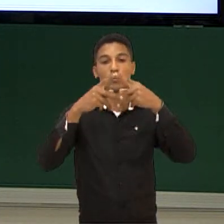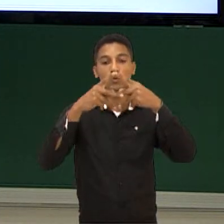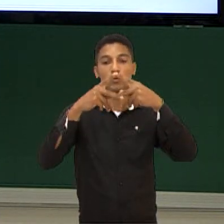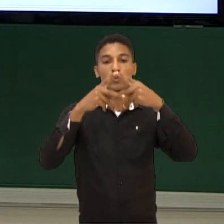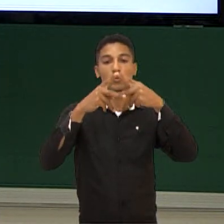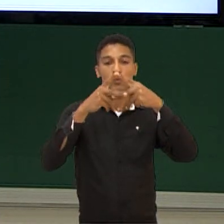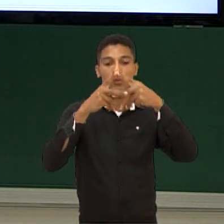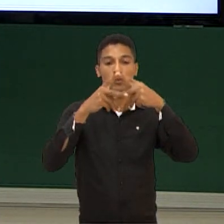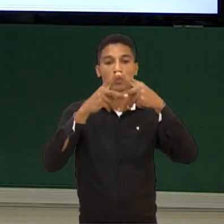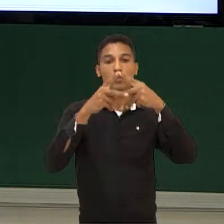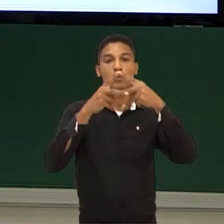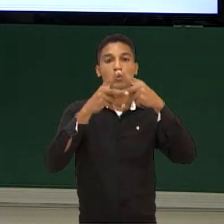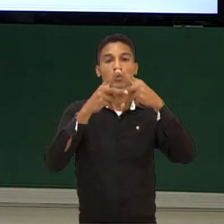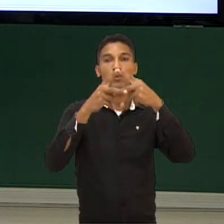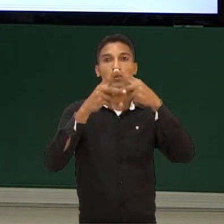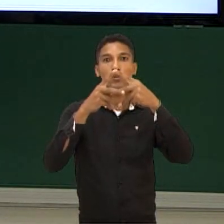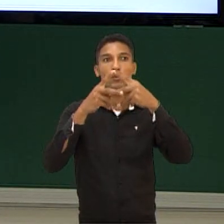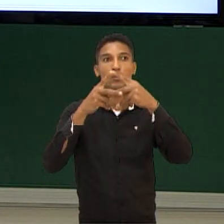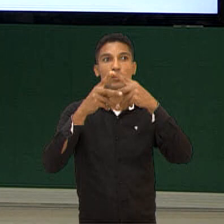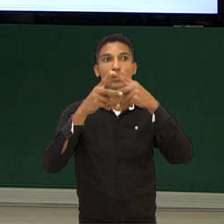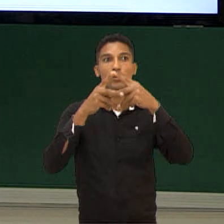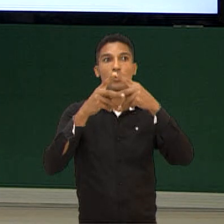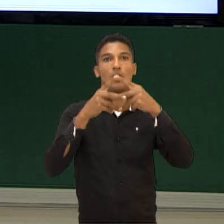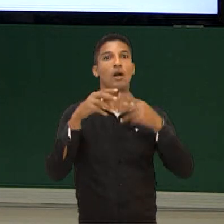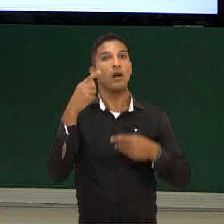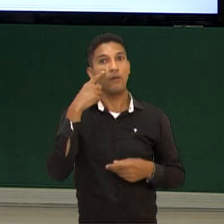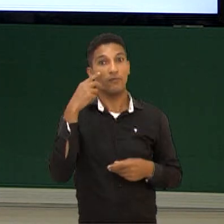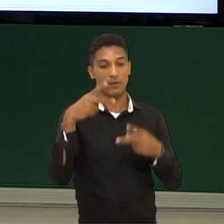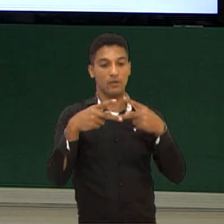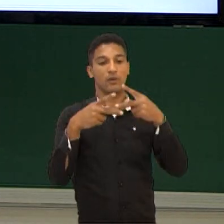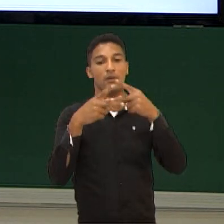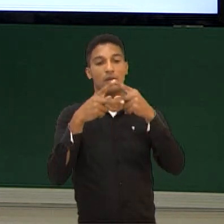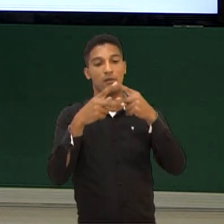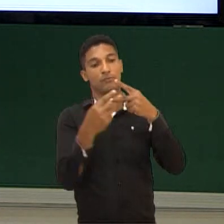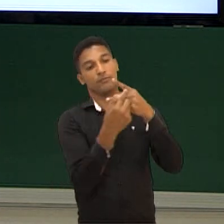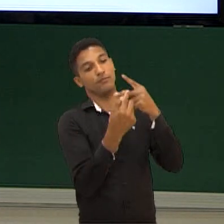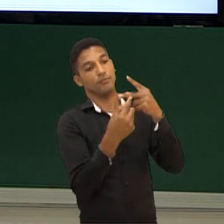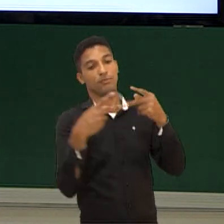Juntando os dois ângulos, o que eu tenho? Tenho